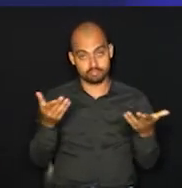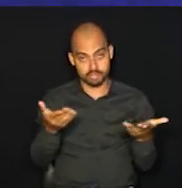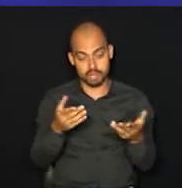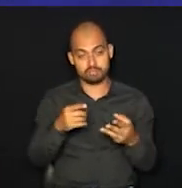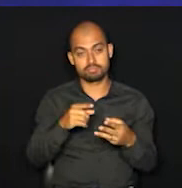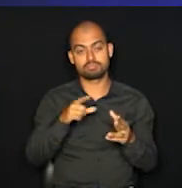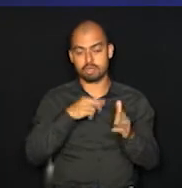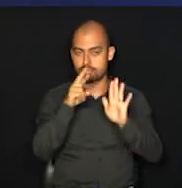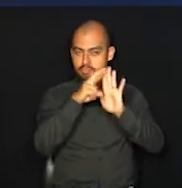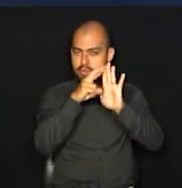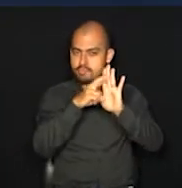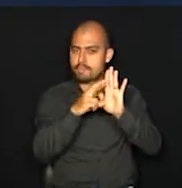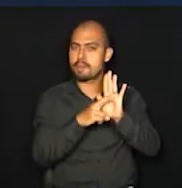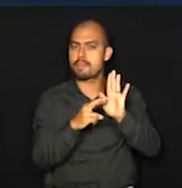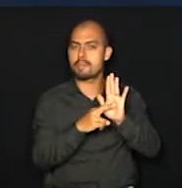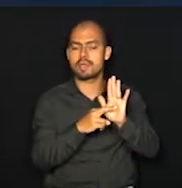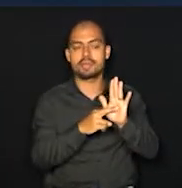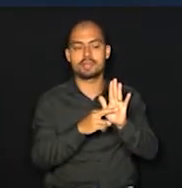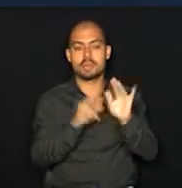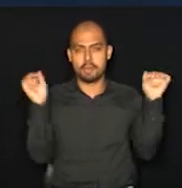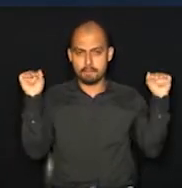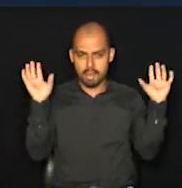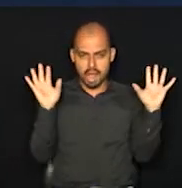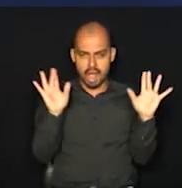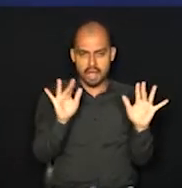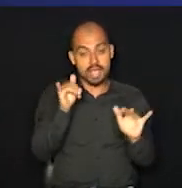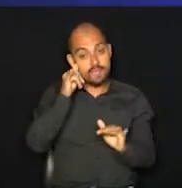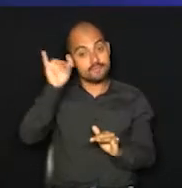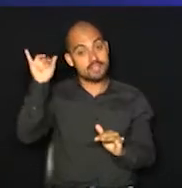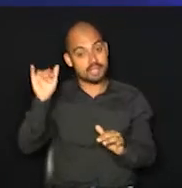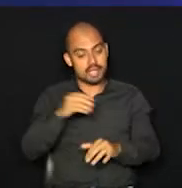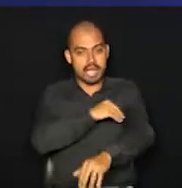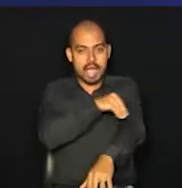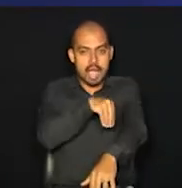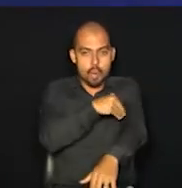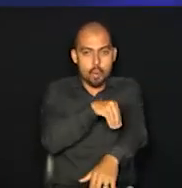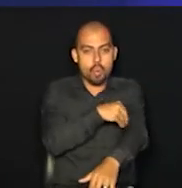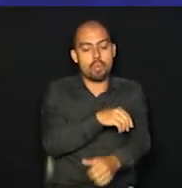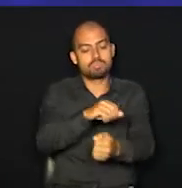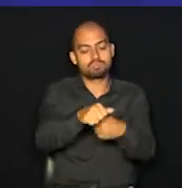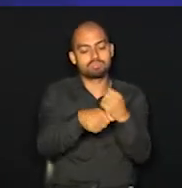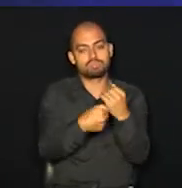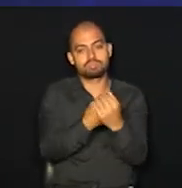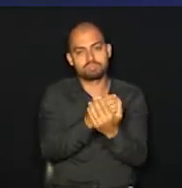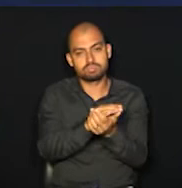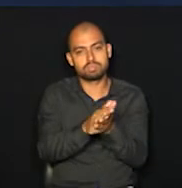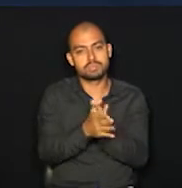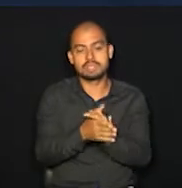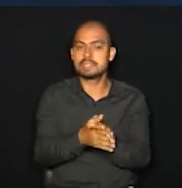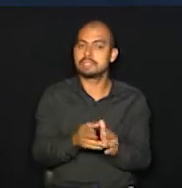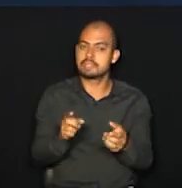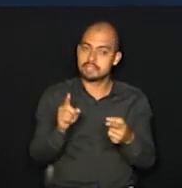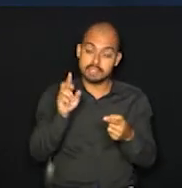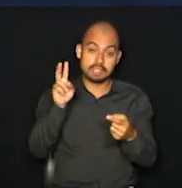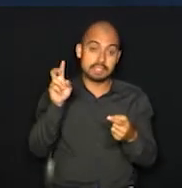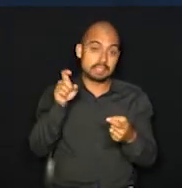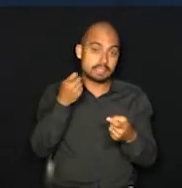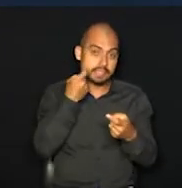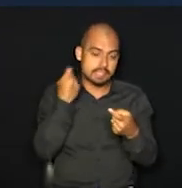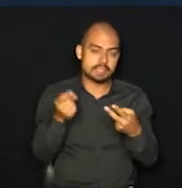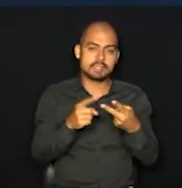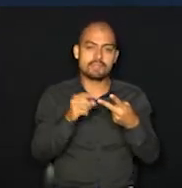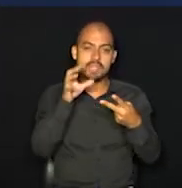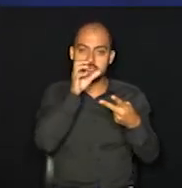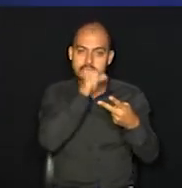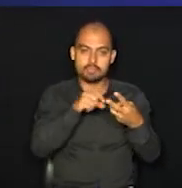as regras lá também para evitar aglomeração, álcool gel, uma série de coisas. Então, sempre sexta, sábados e domingo até